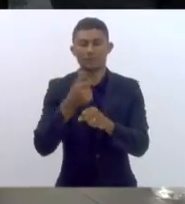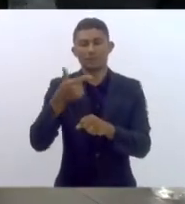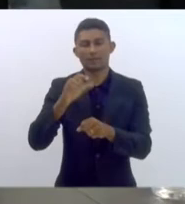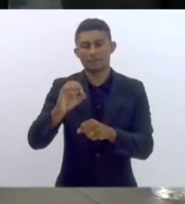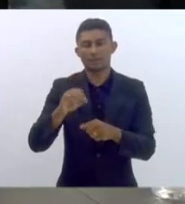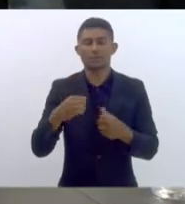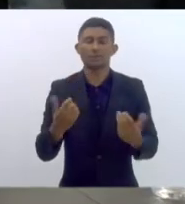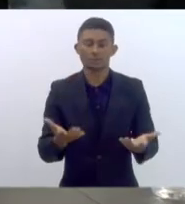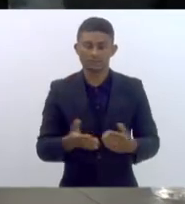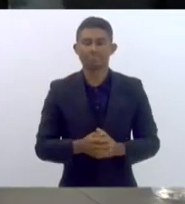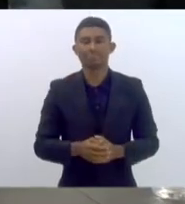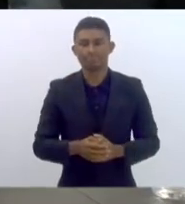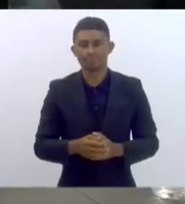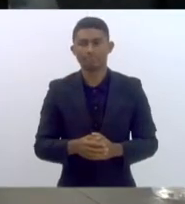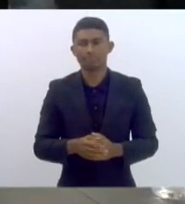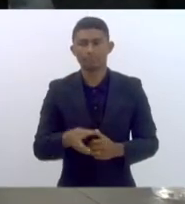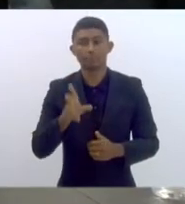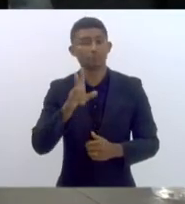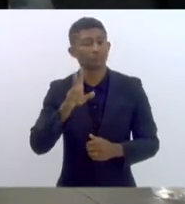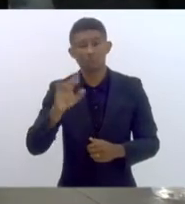não, se retroagisse a